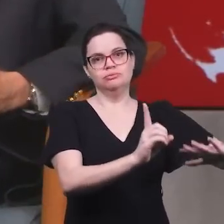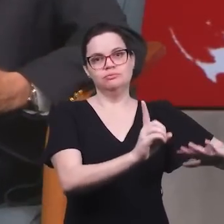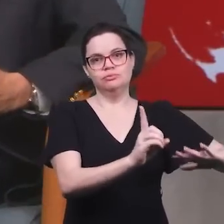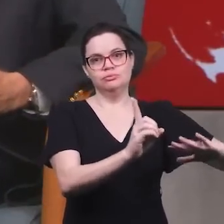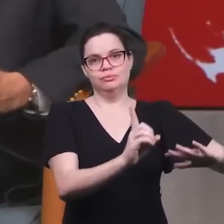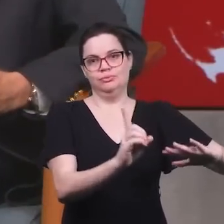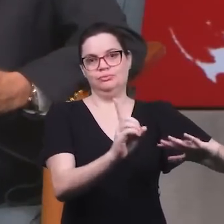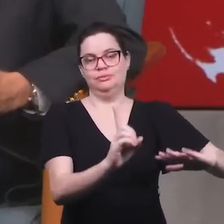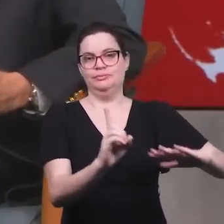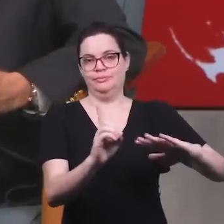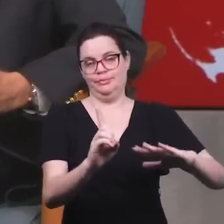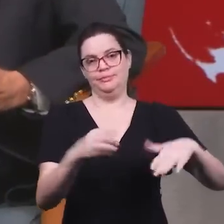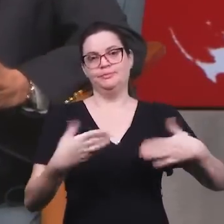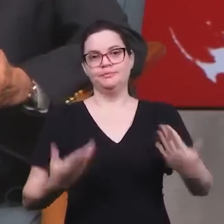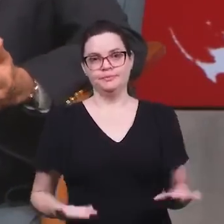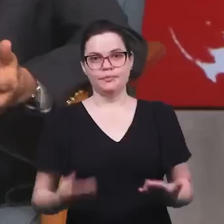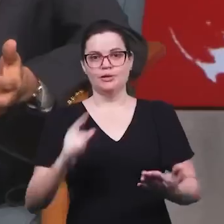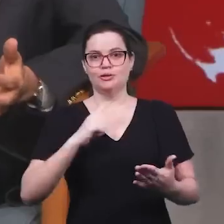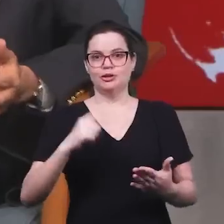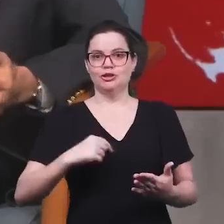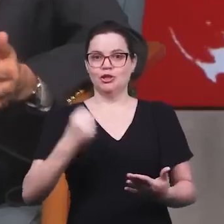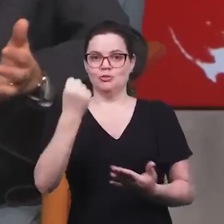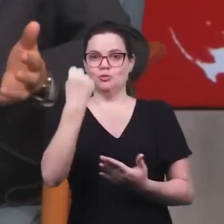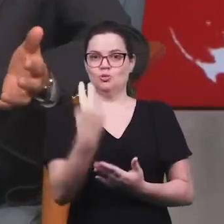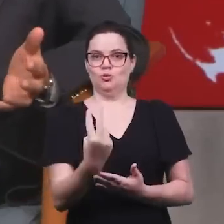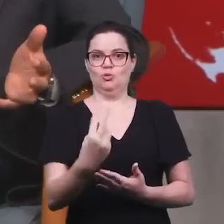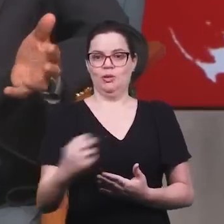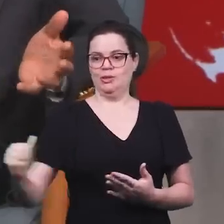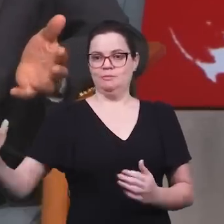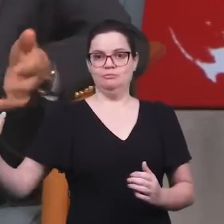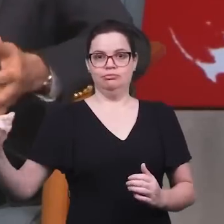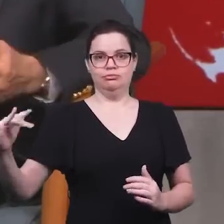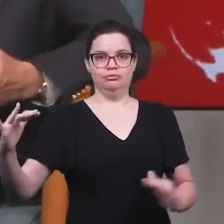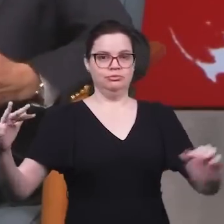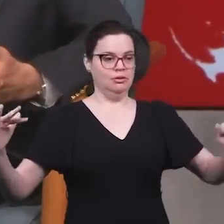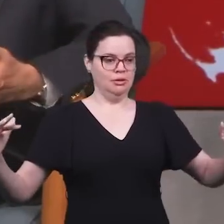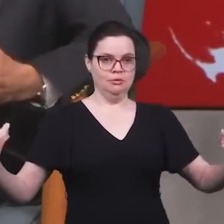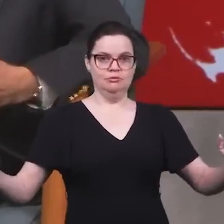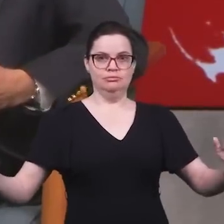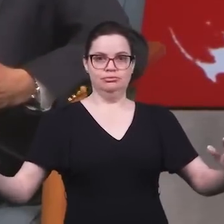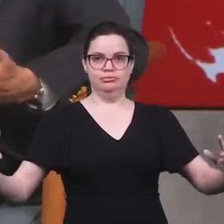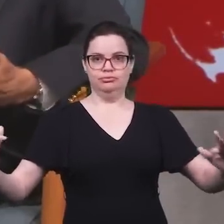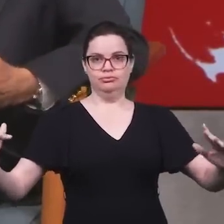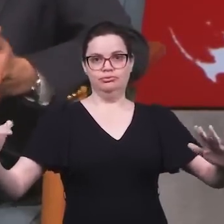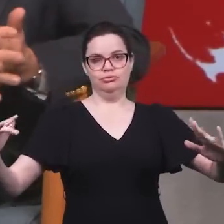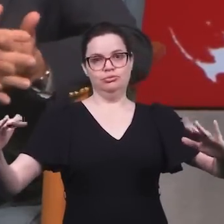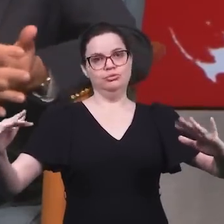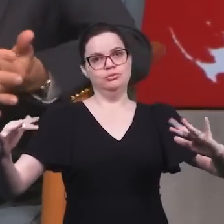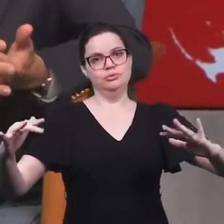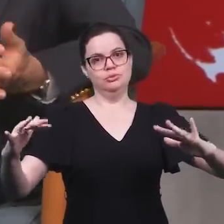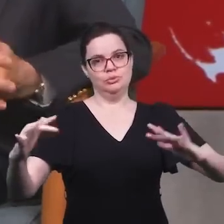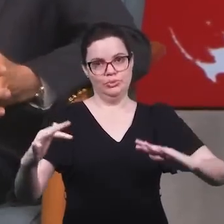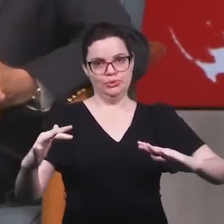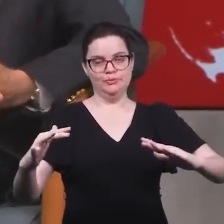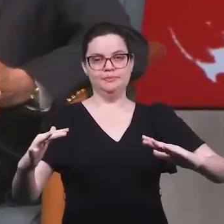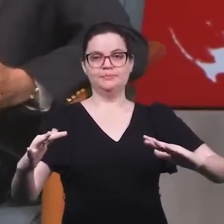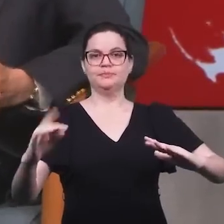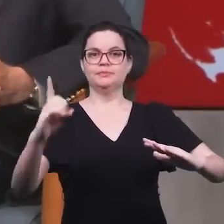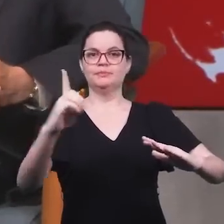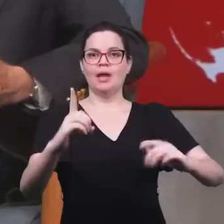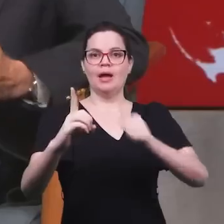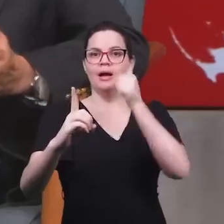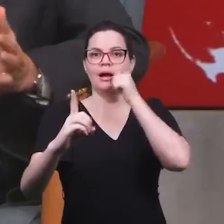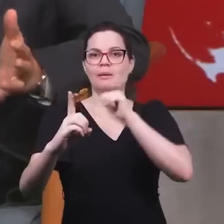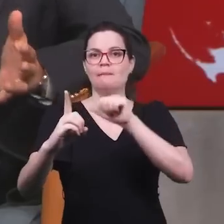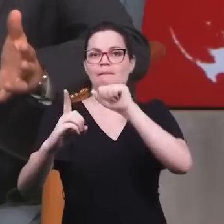do filho da viúva de Naim, na saída encontra com outro grupo que vinha chegando. Jesus, com as pessoas que estavam